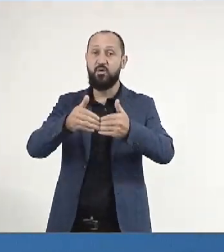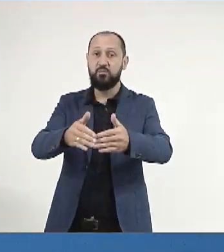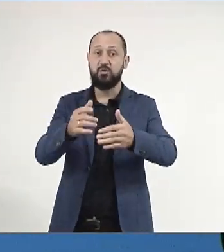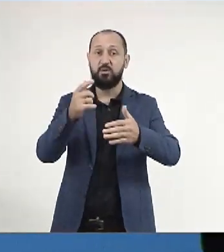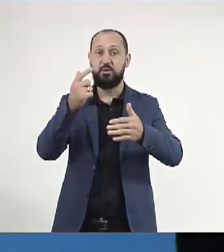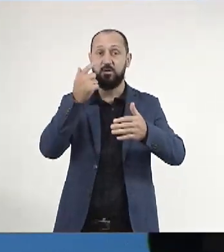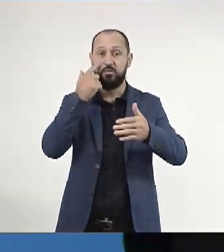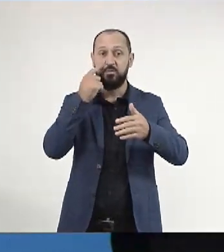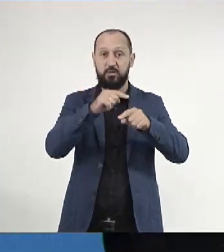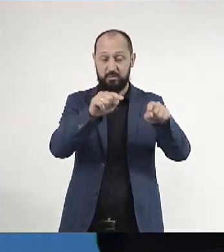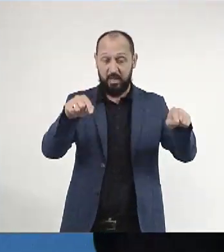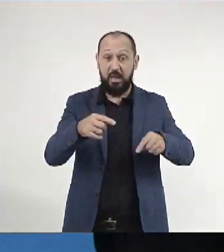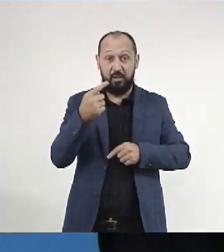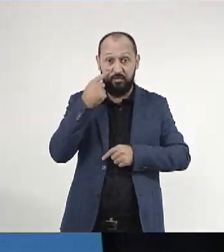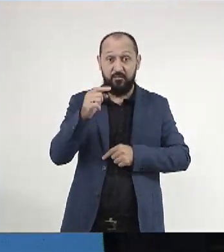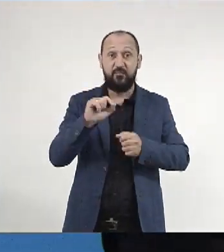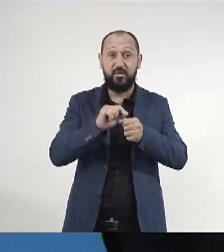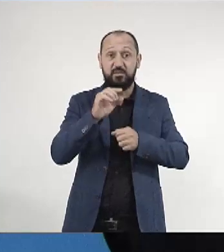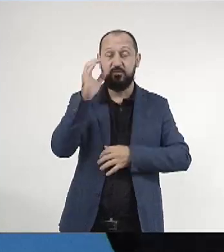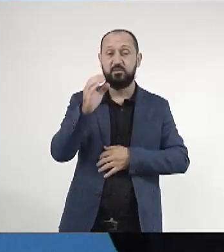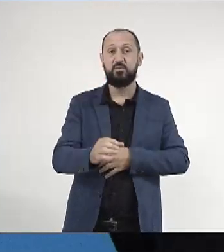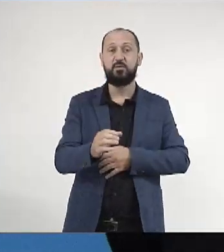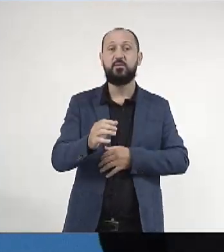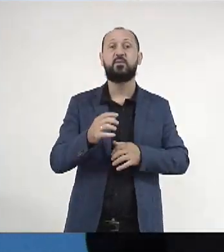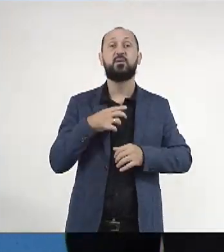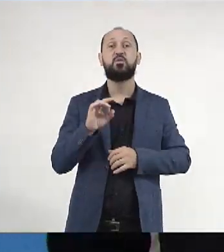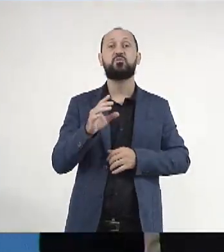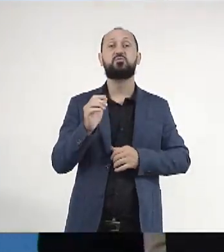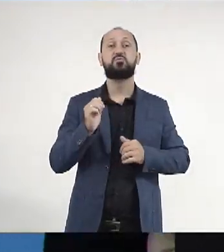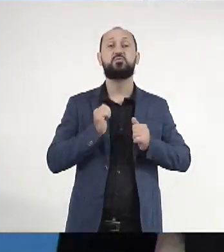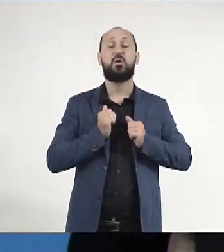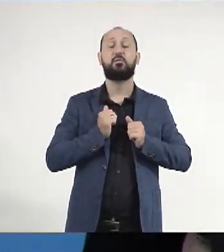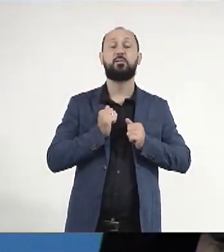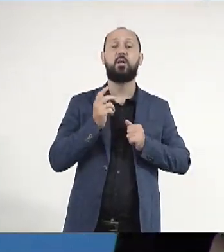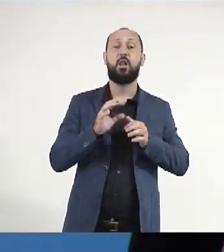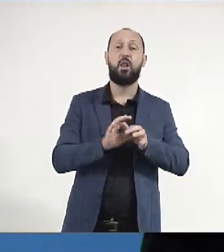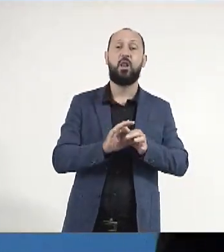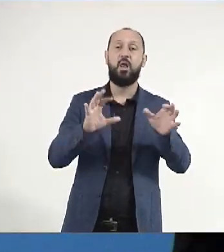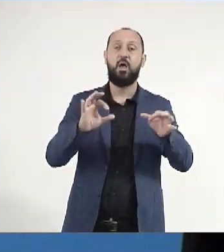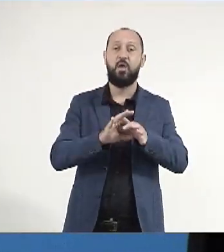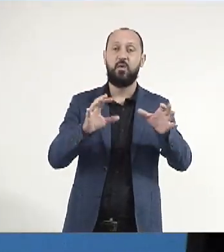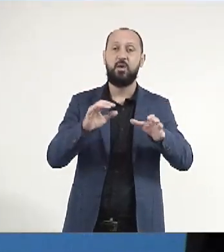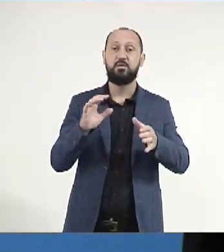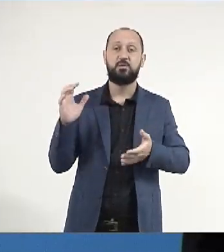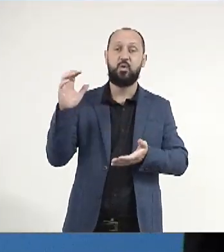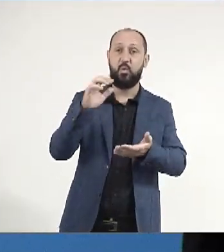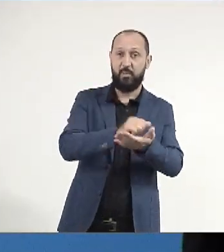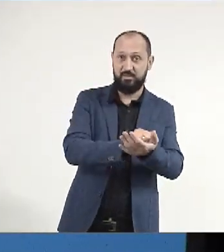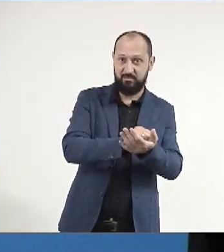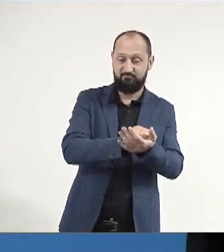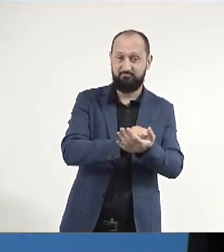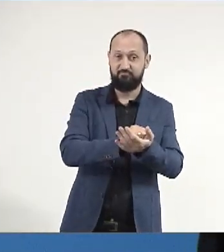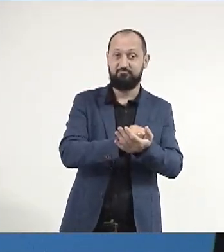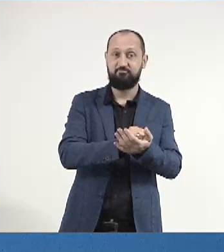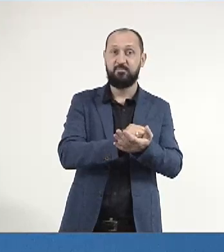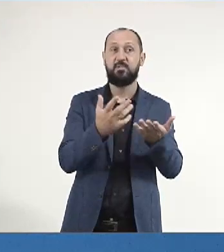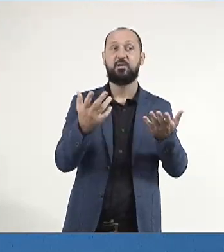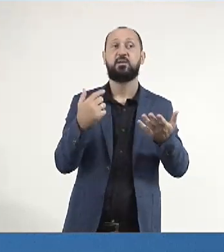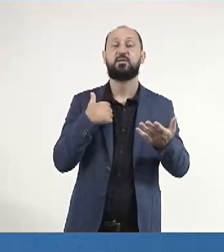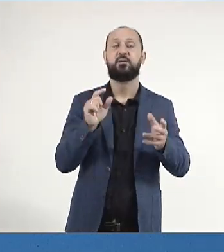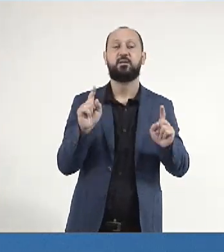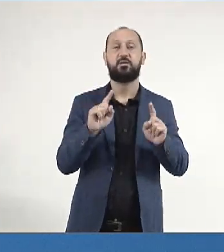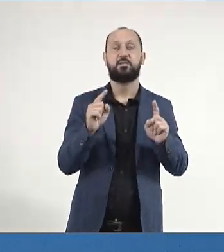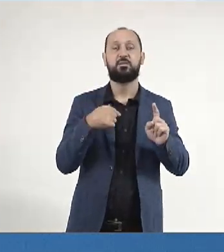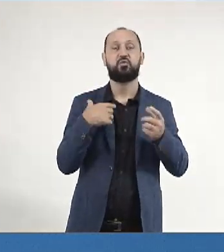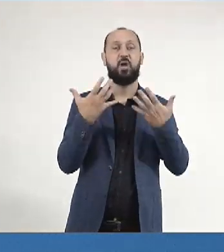está flagrantemente cometendo crime, fica ali chancelando a essa ocupação, a essa invasão. Isso é